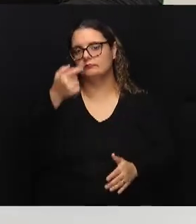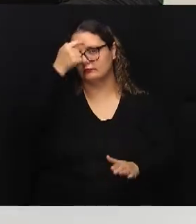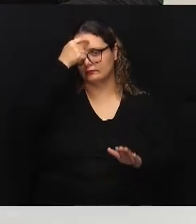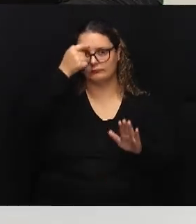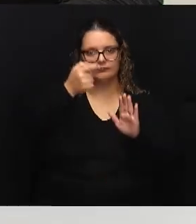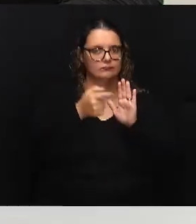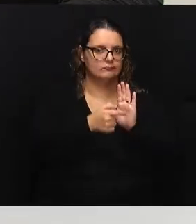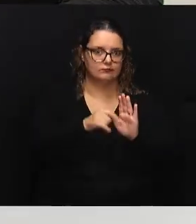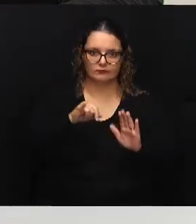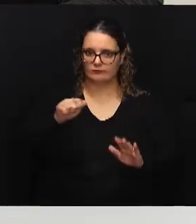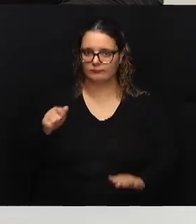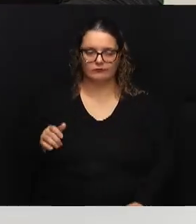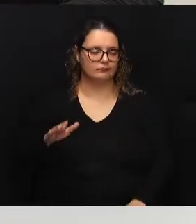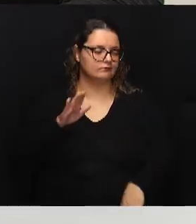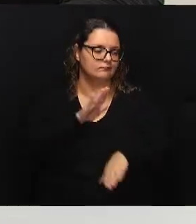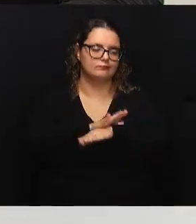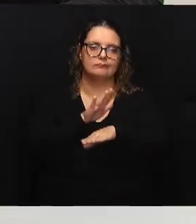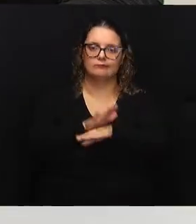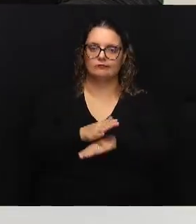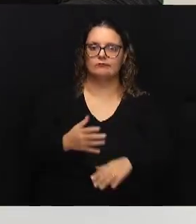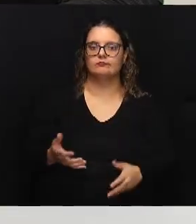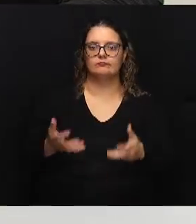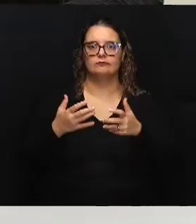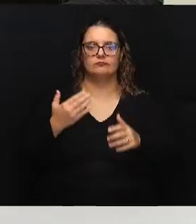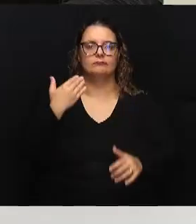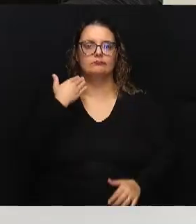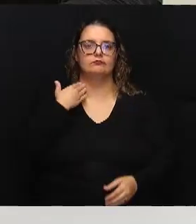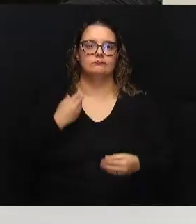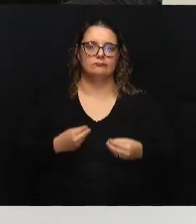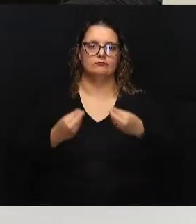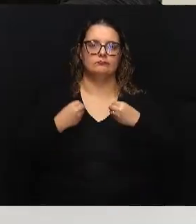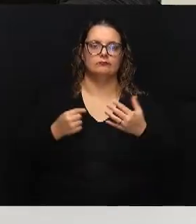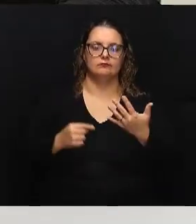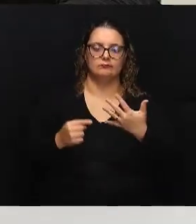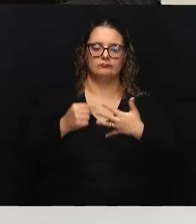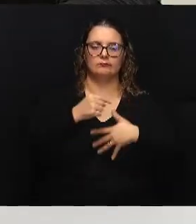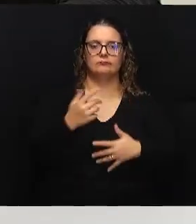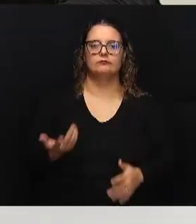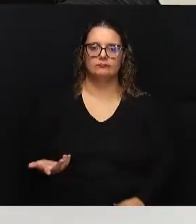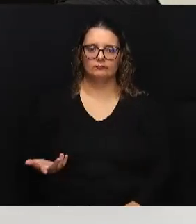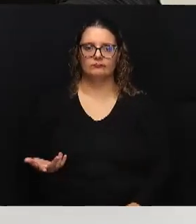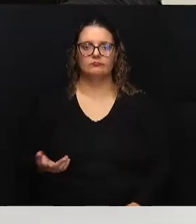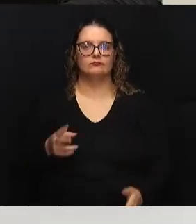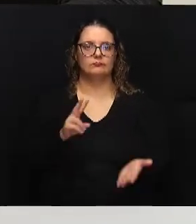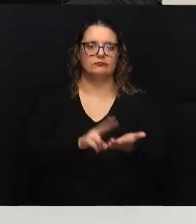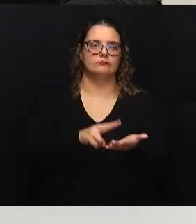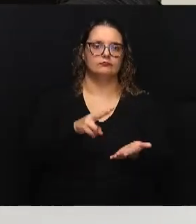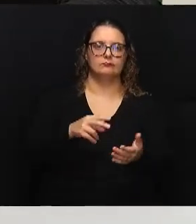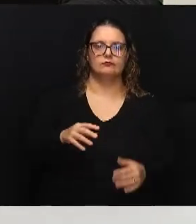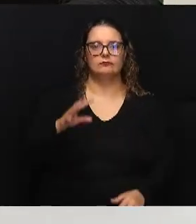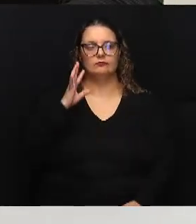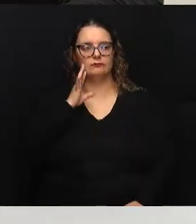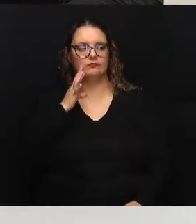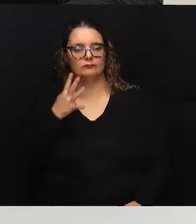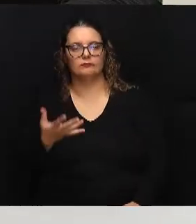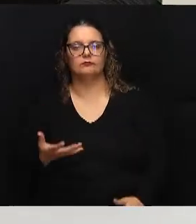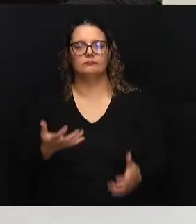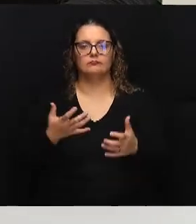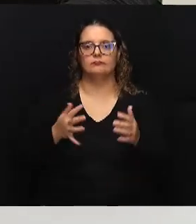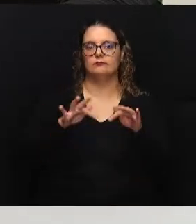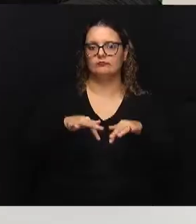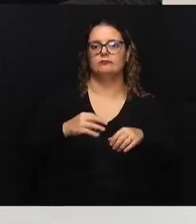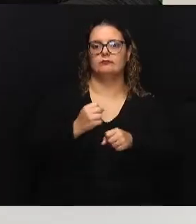ela te ajuda. Olha, eu quero um banco que me ofereça esse tipo de vantagem. Legal. Quero no final do